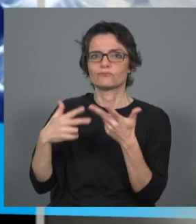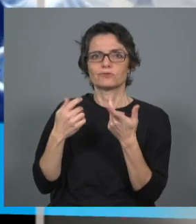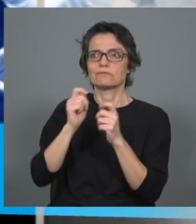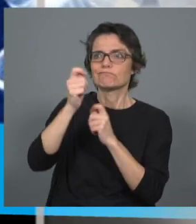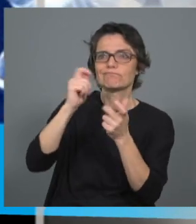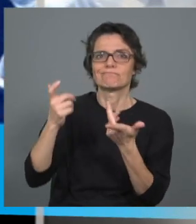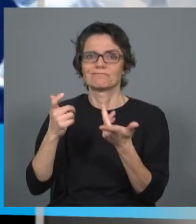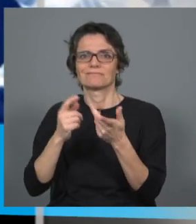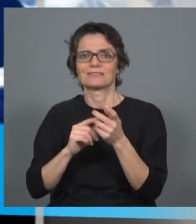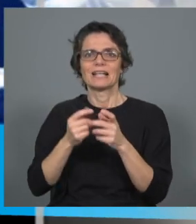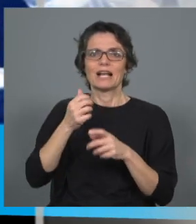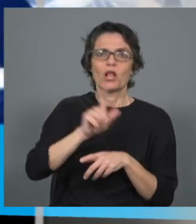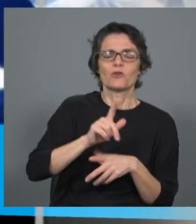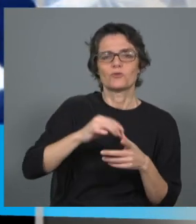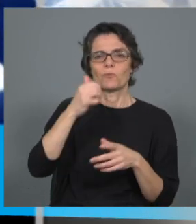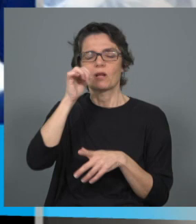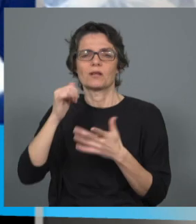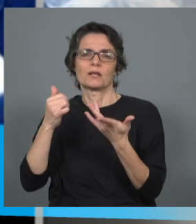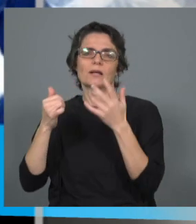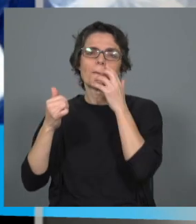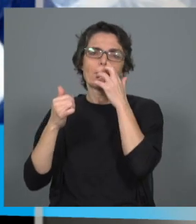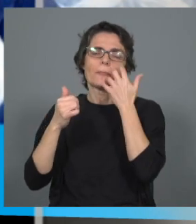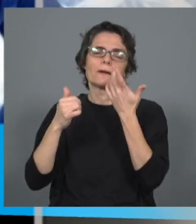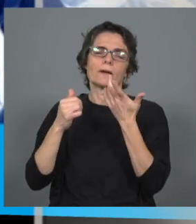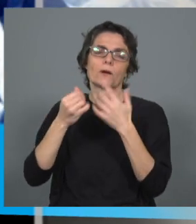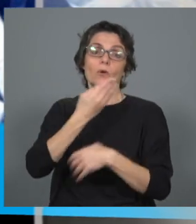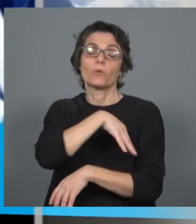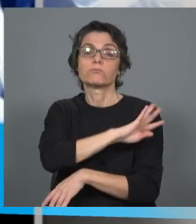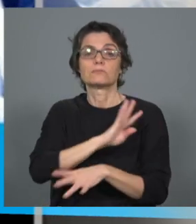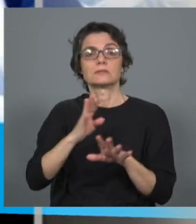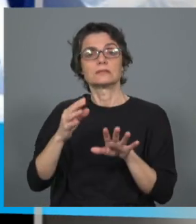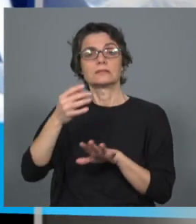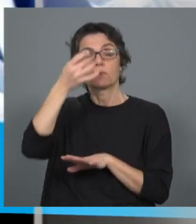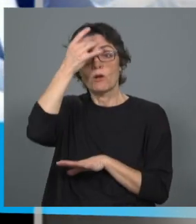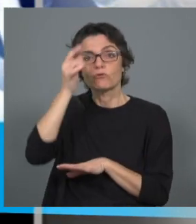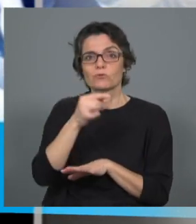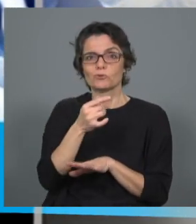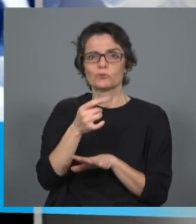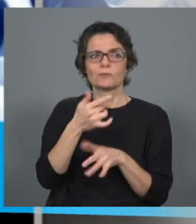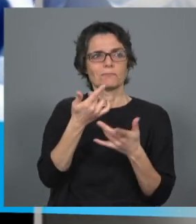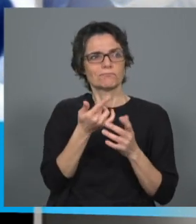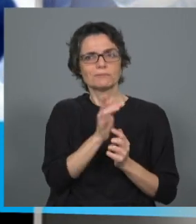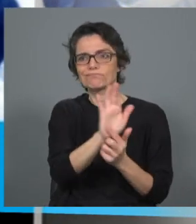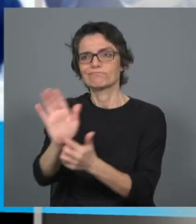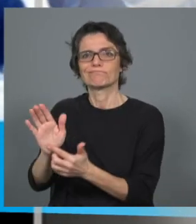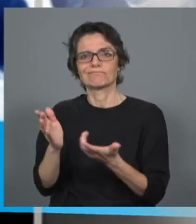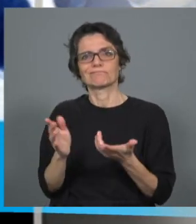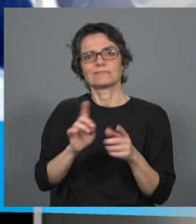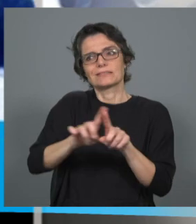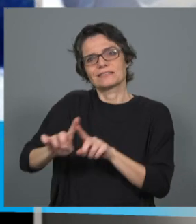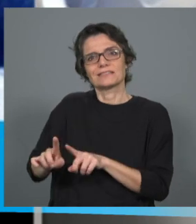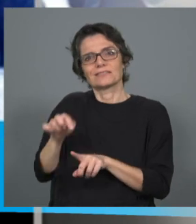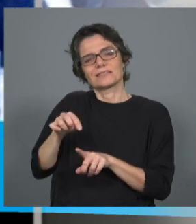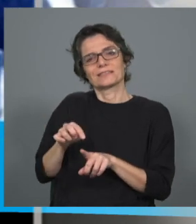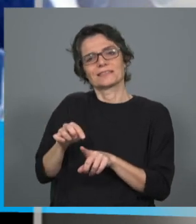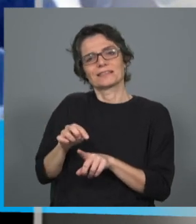Lisboa, a ir até a Leiria, a Coimbra, a Setúbal, para também mostrarmos a diversidade das vocações no nosso